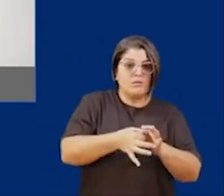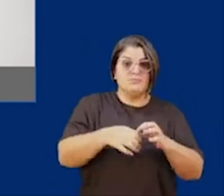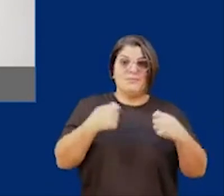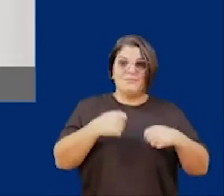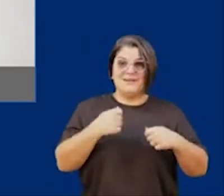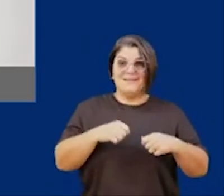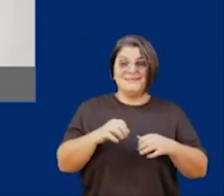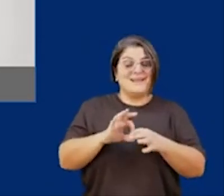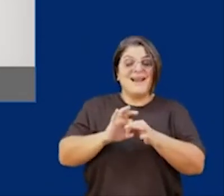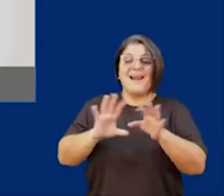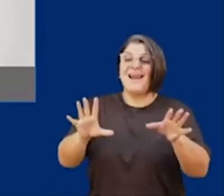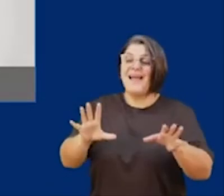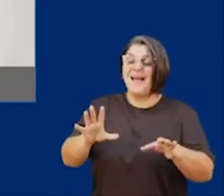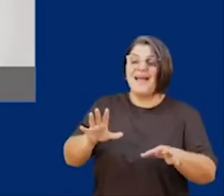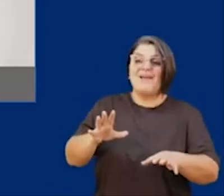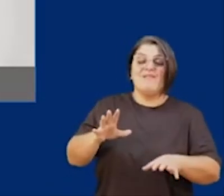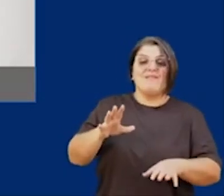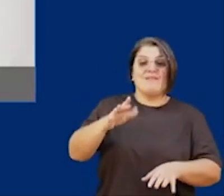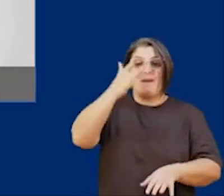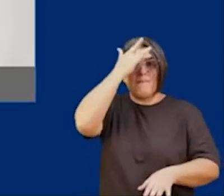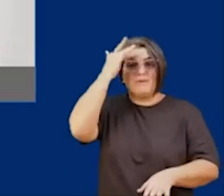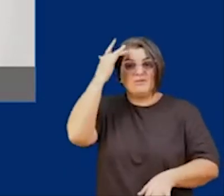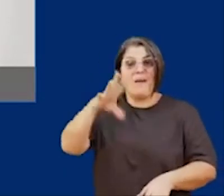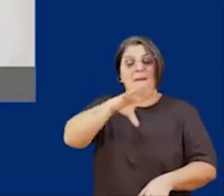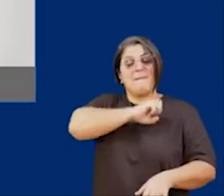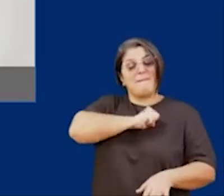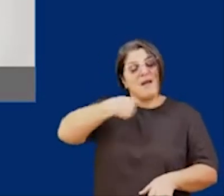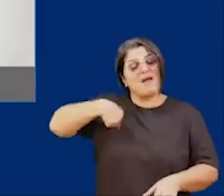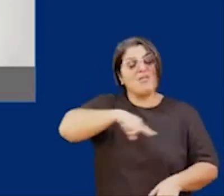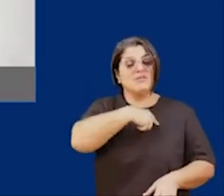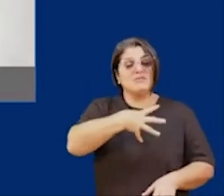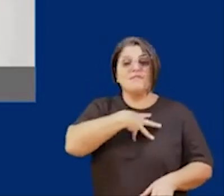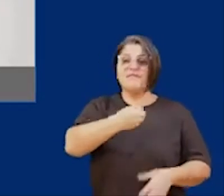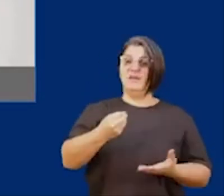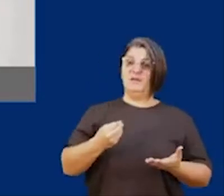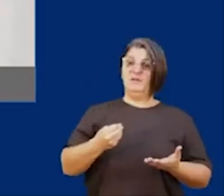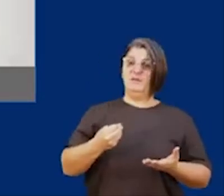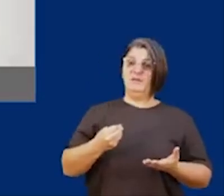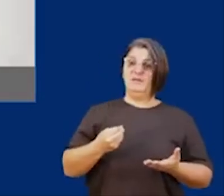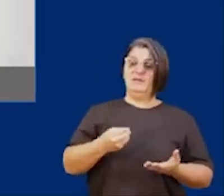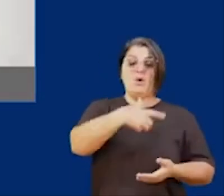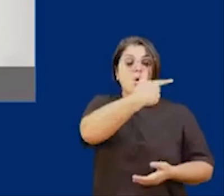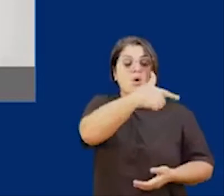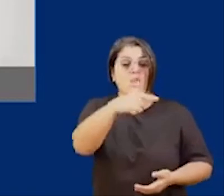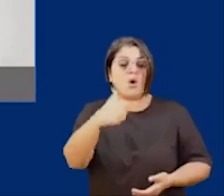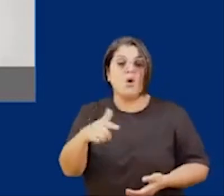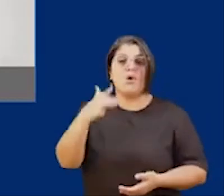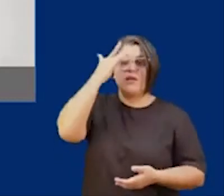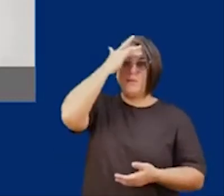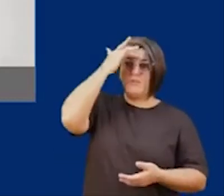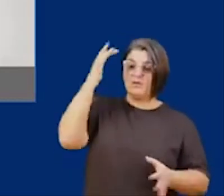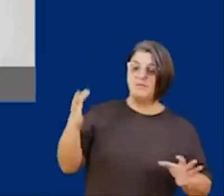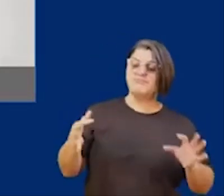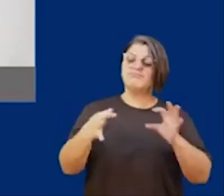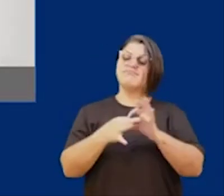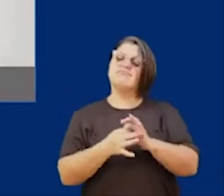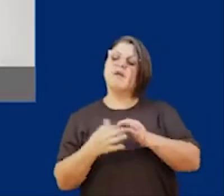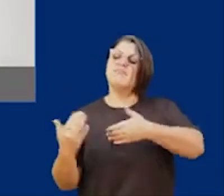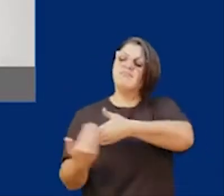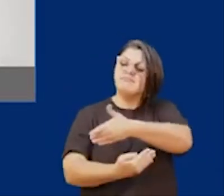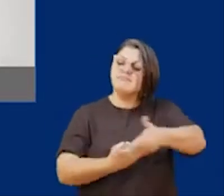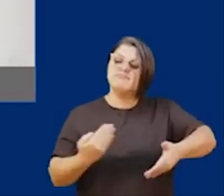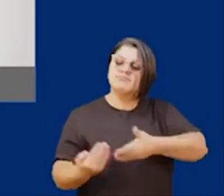por outras pessoas, é sobre isso, né? E que todas as outras pessoas envolvidas com a chegada desse bebê e com a vida dessa